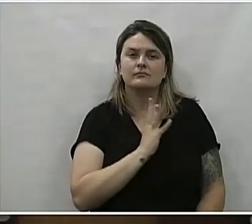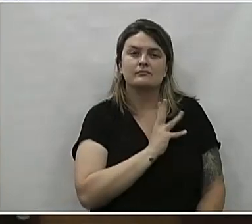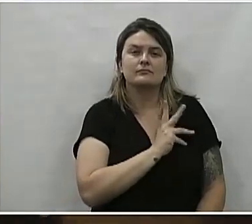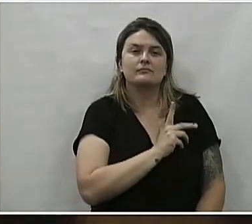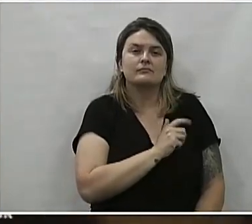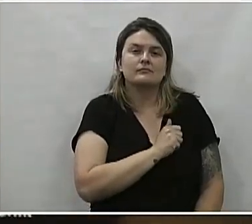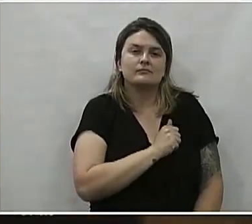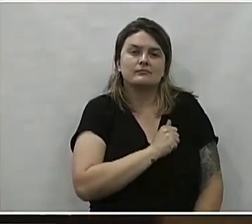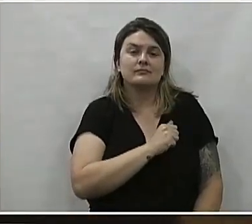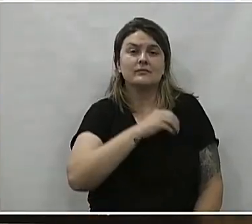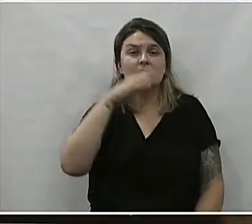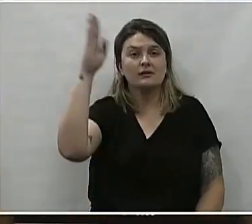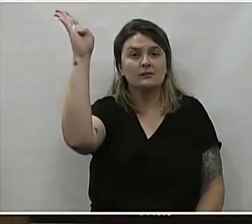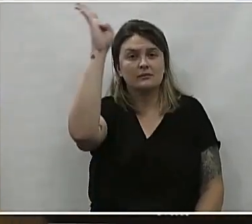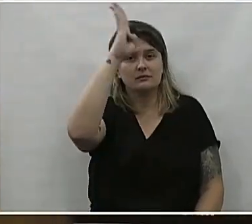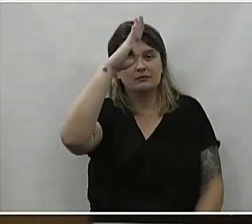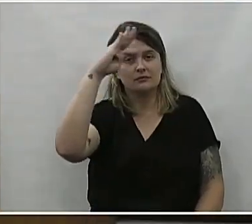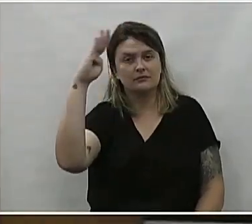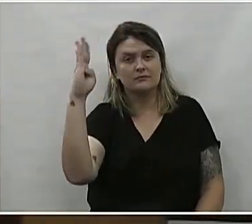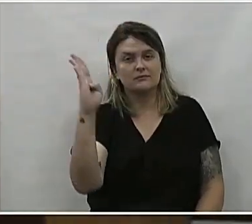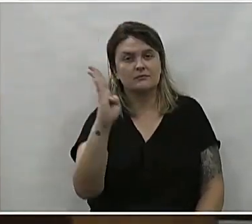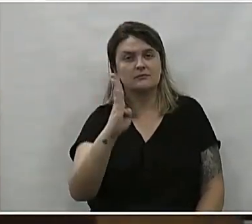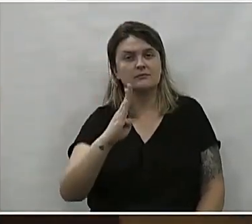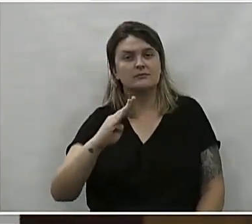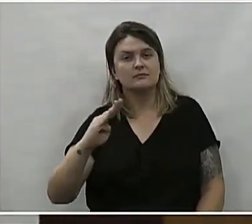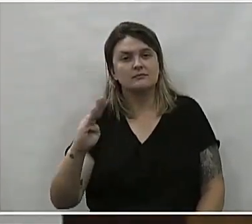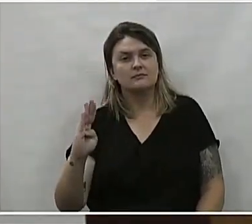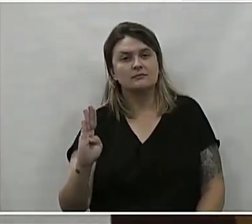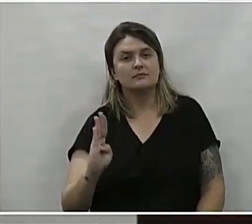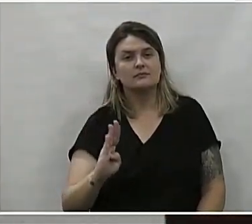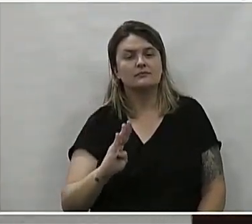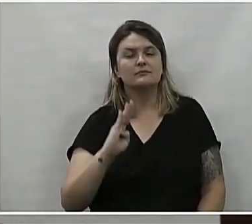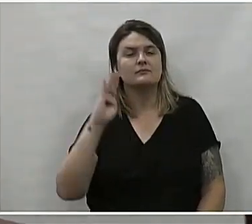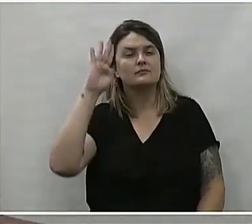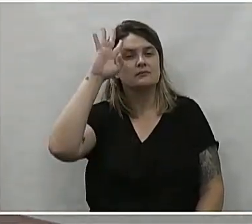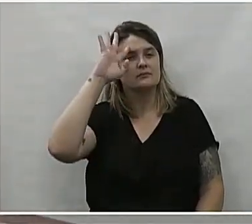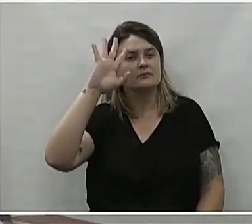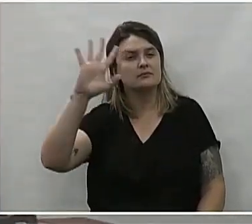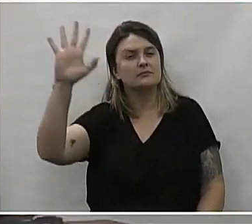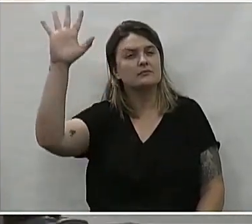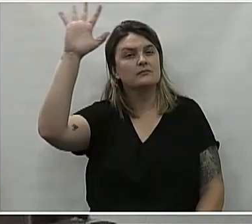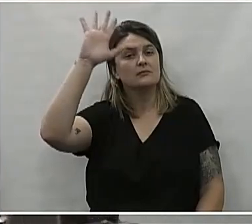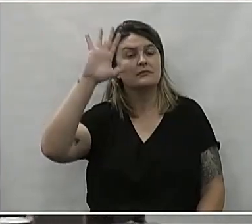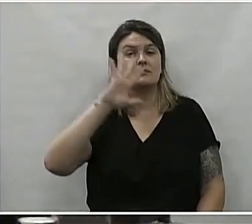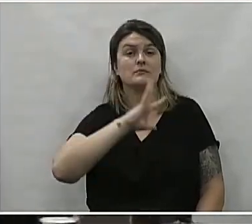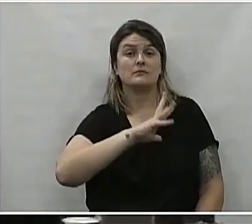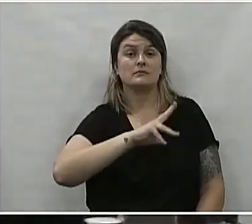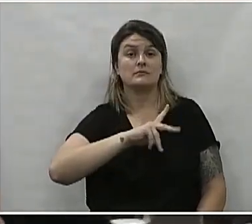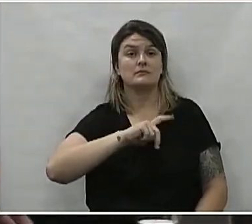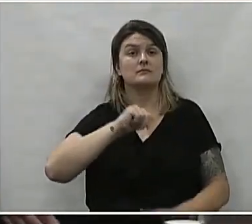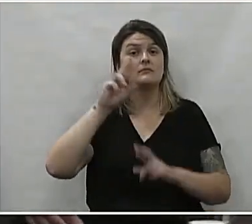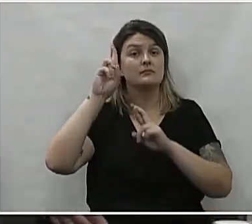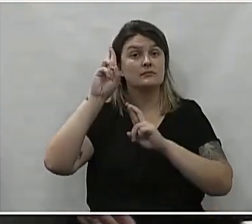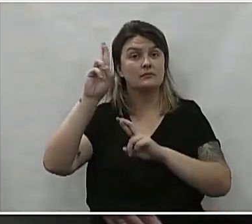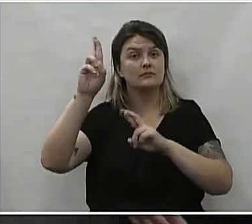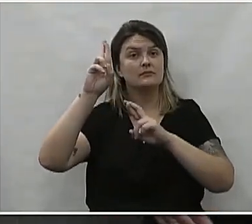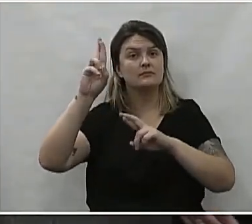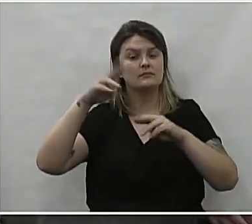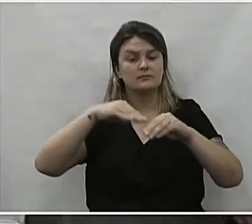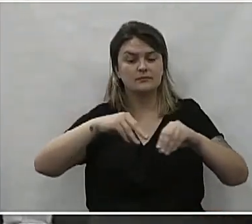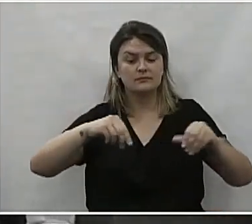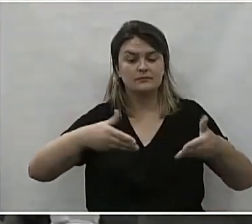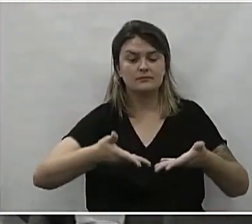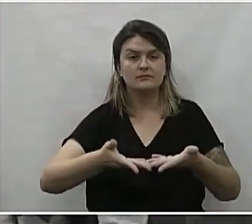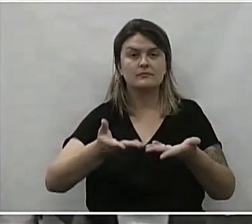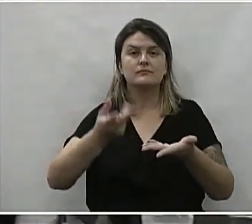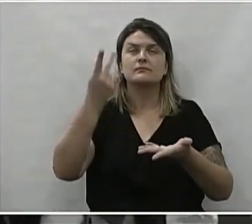amada, cana, cana, salve e sol, Brasil com um sonho intenso, raio vívido, de amor e